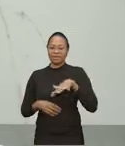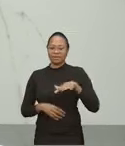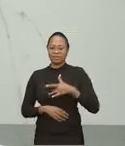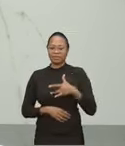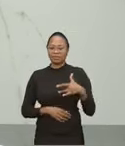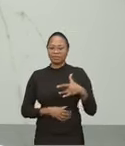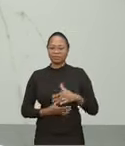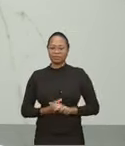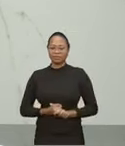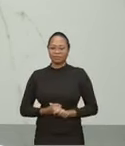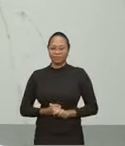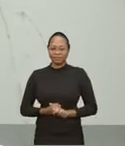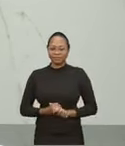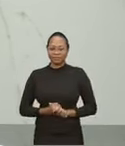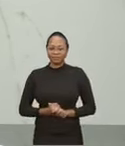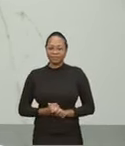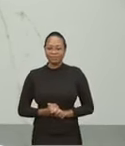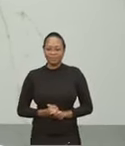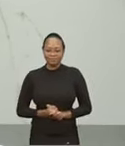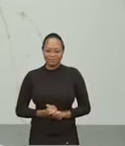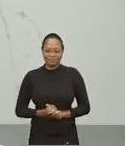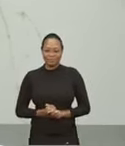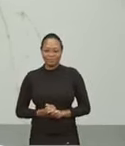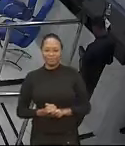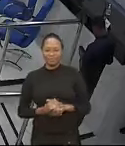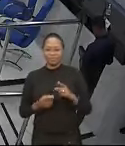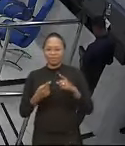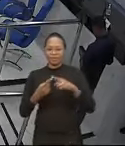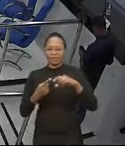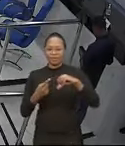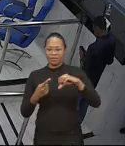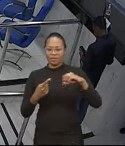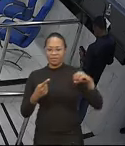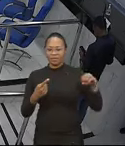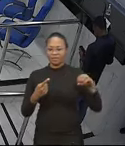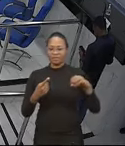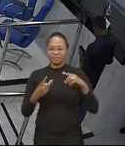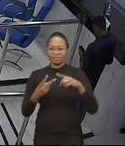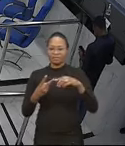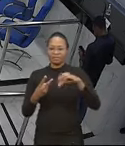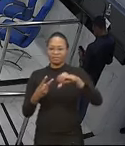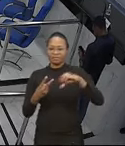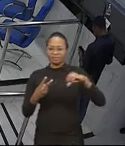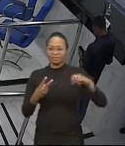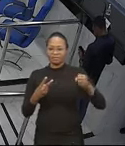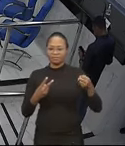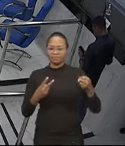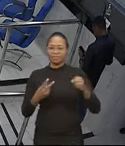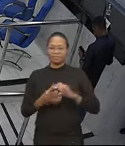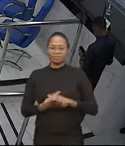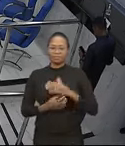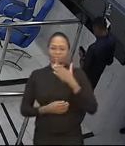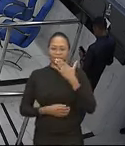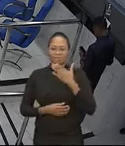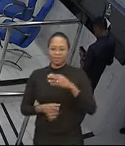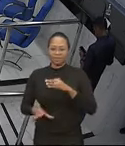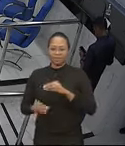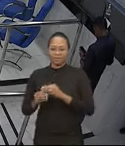discussão, de número 900 e 908. Peço aí, excelência, substituição das duas